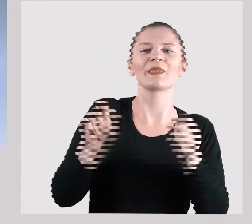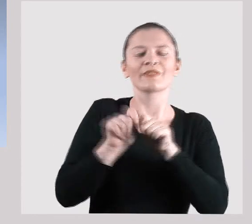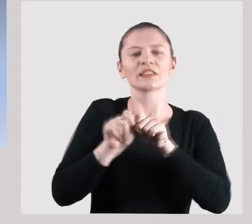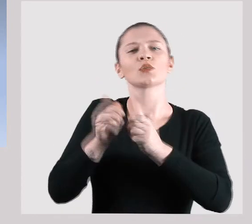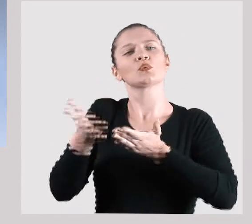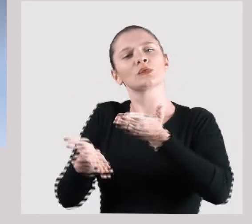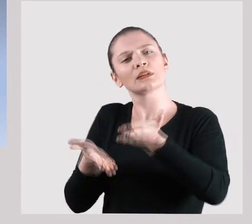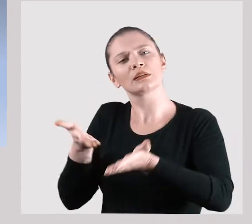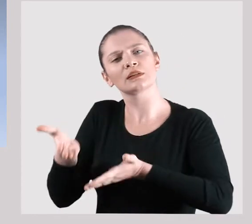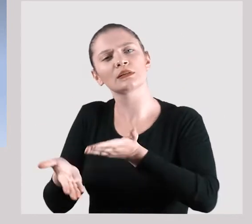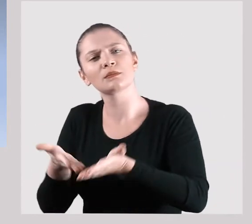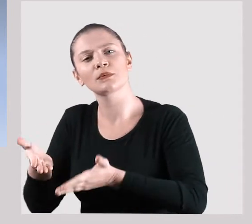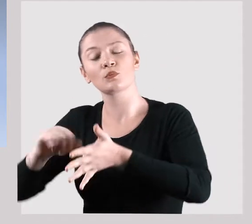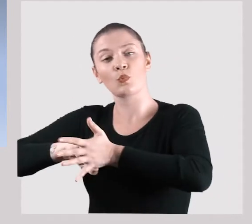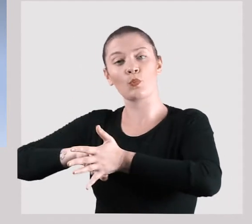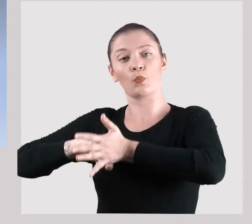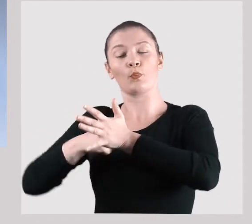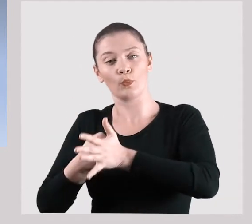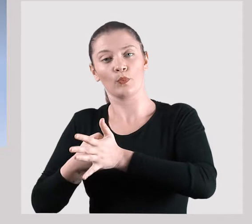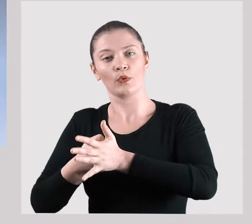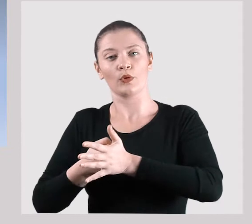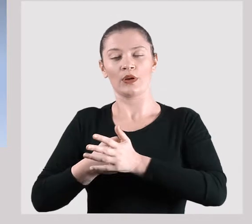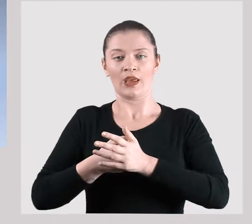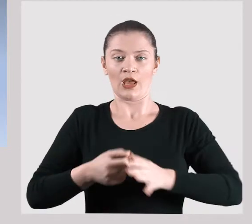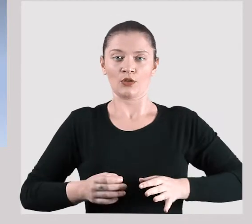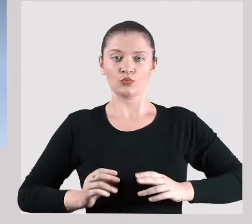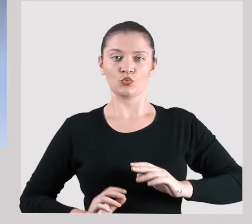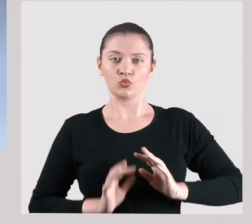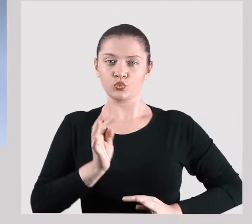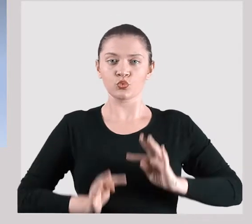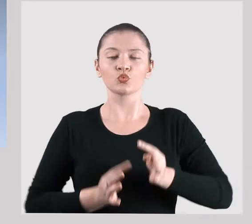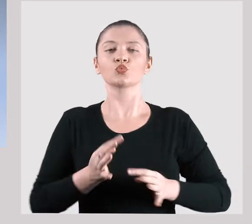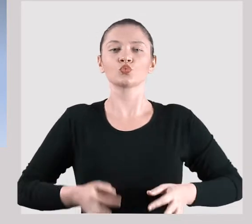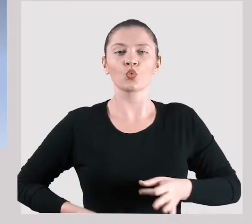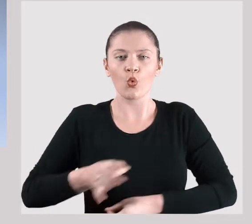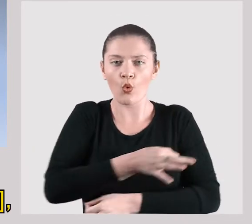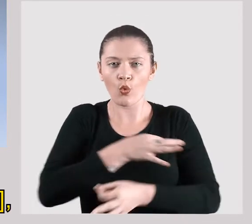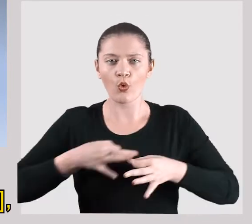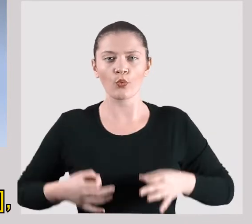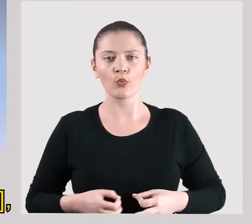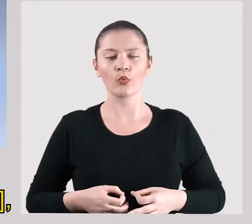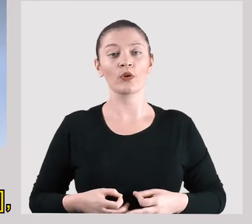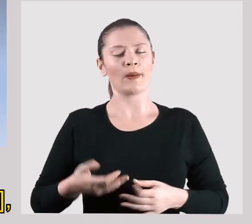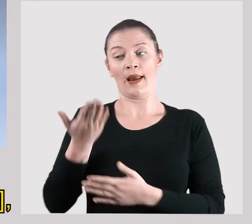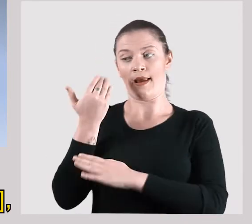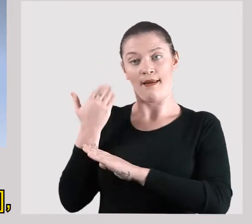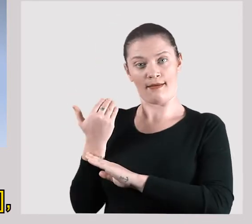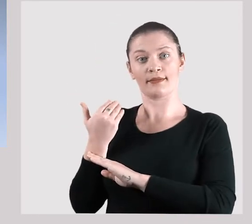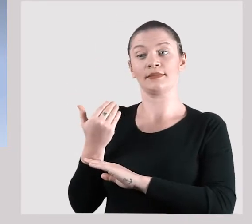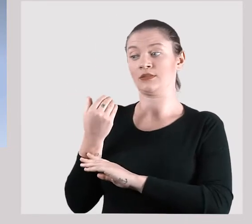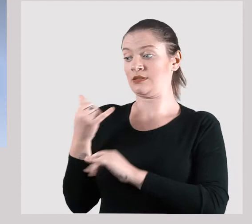intervenções com bloqueio da puberdade, hormonioterapia cruzada, que antes era dos 18, agora passou para os